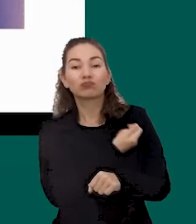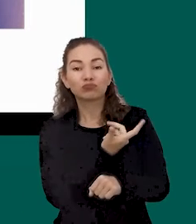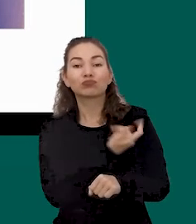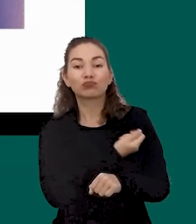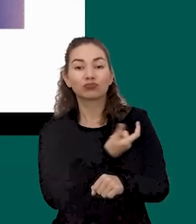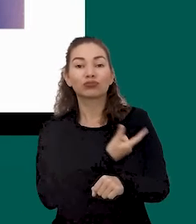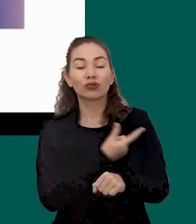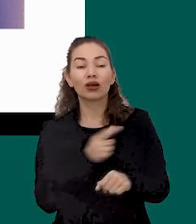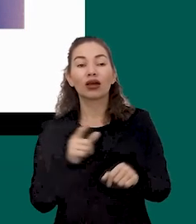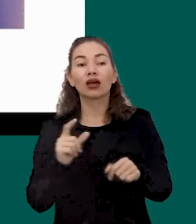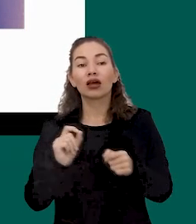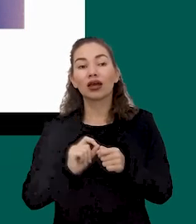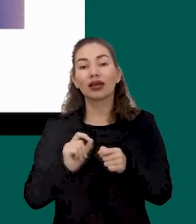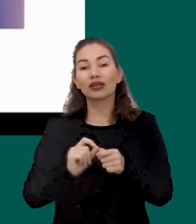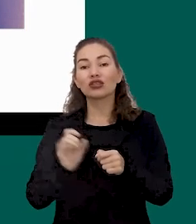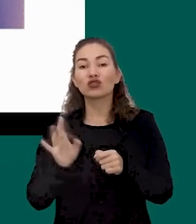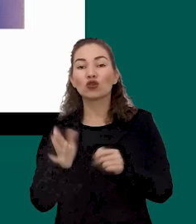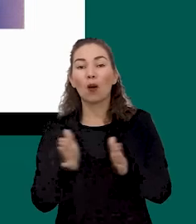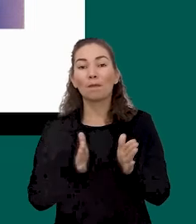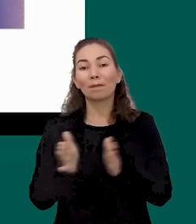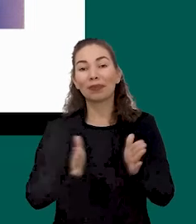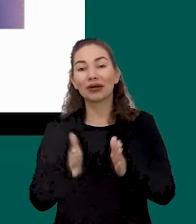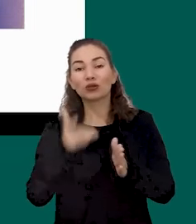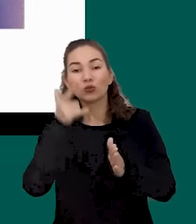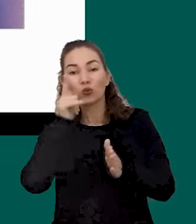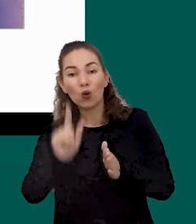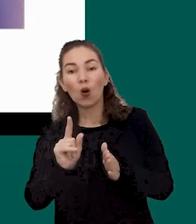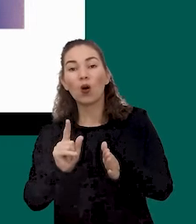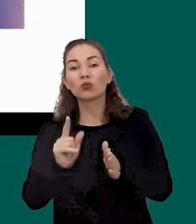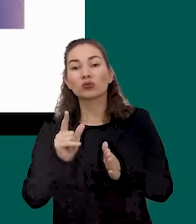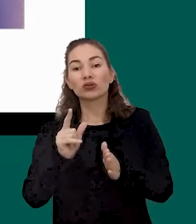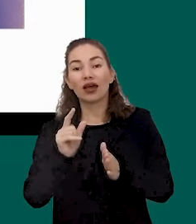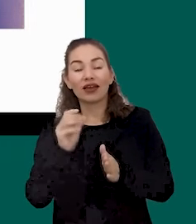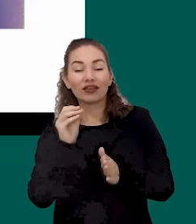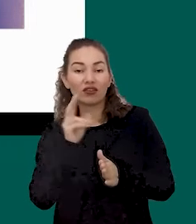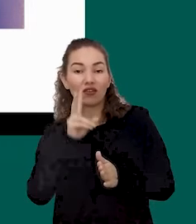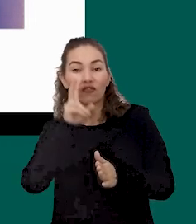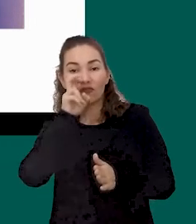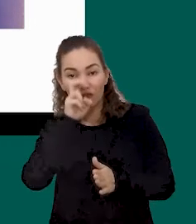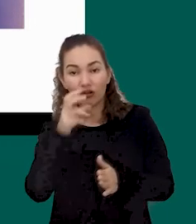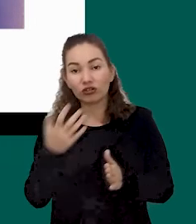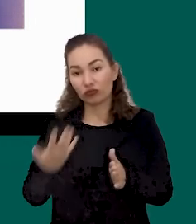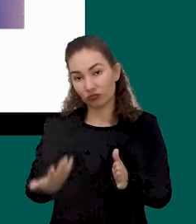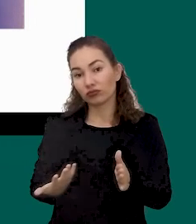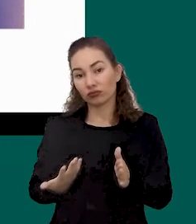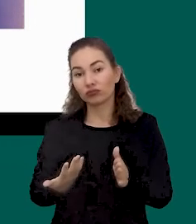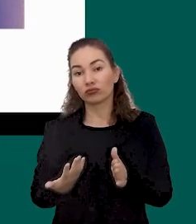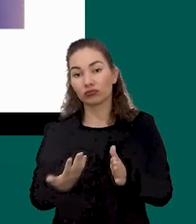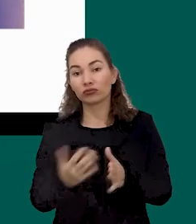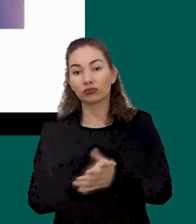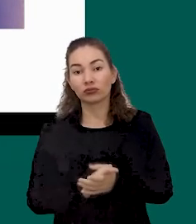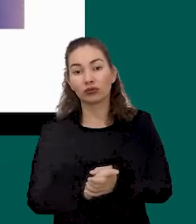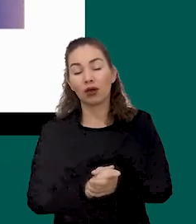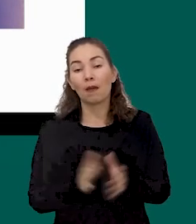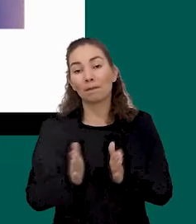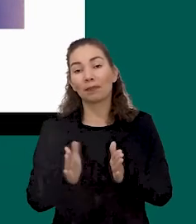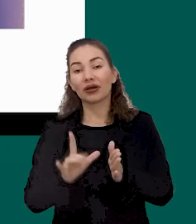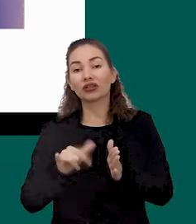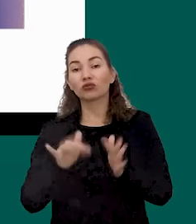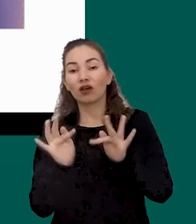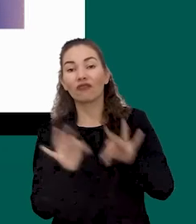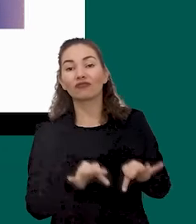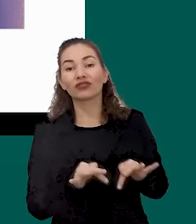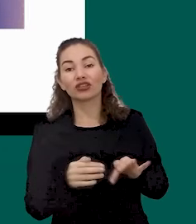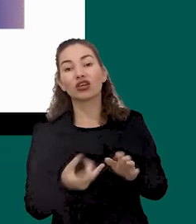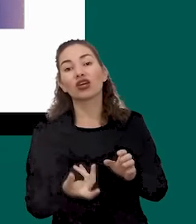proteção pode eventualmente ser temporária. O que se vê nesse tipo de estratégia é que a proteção não costuma ser tão duradoura, tá? Exemplos, a vacina da GSK, a